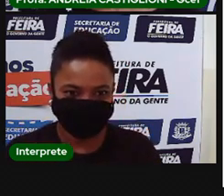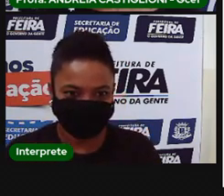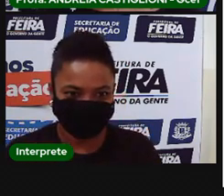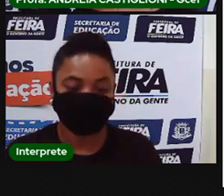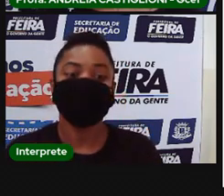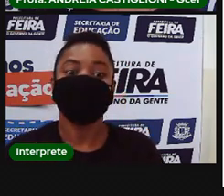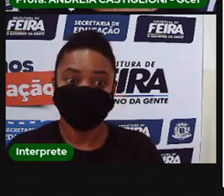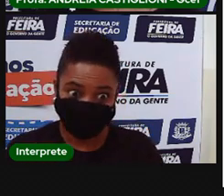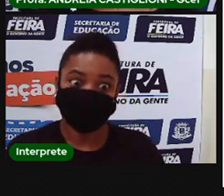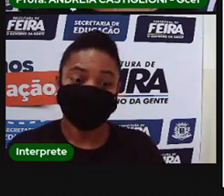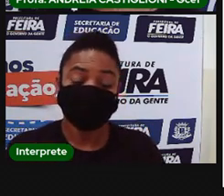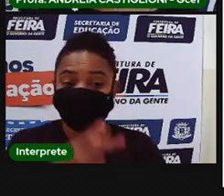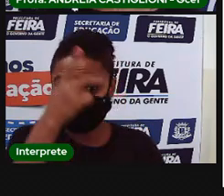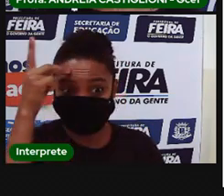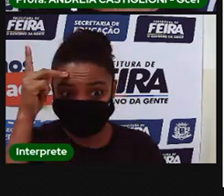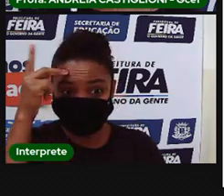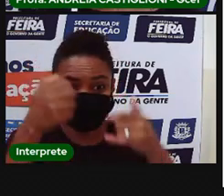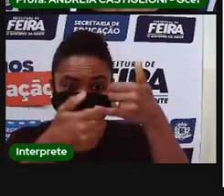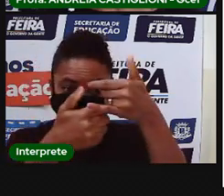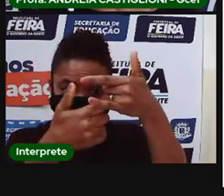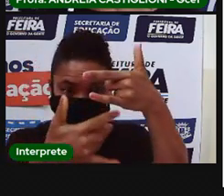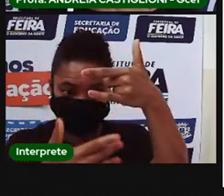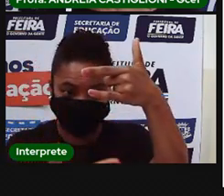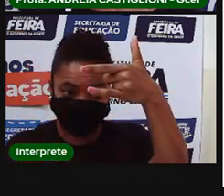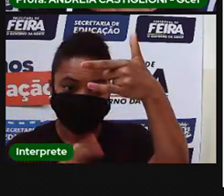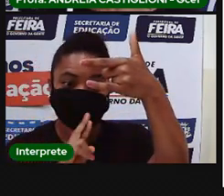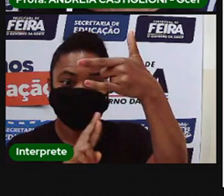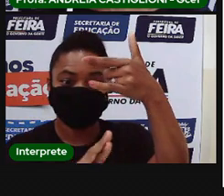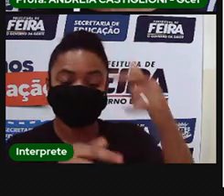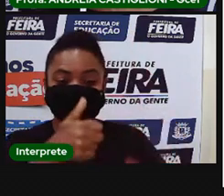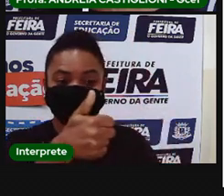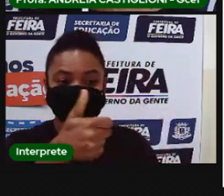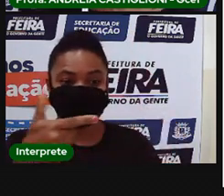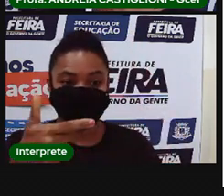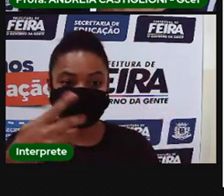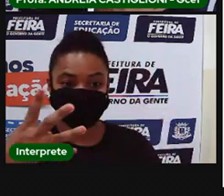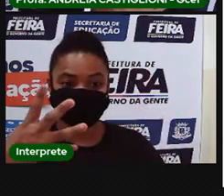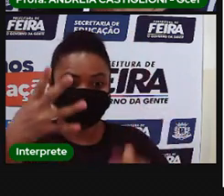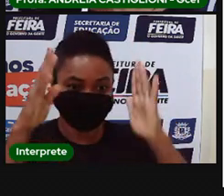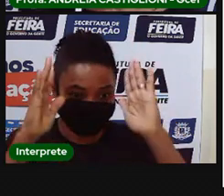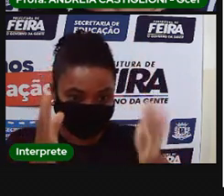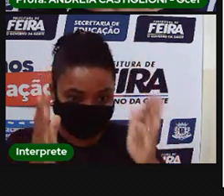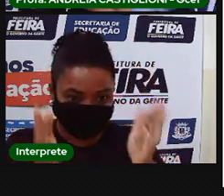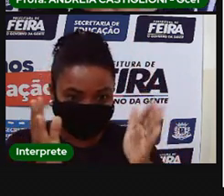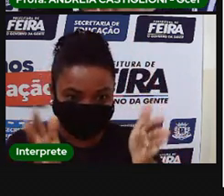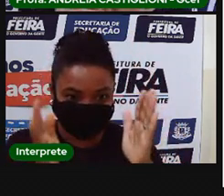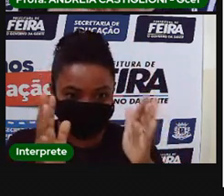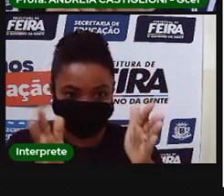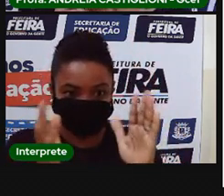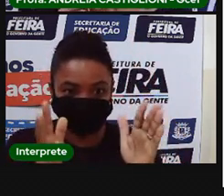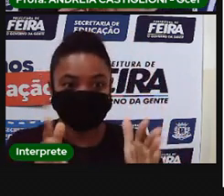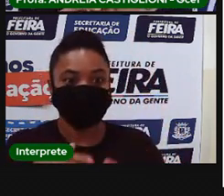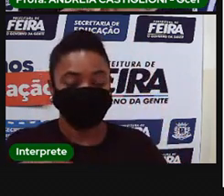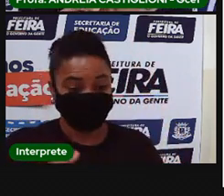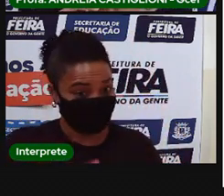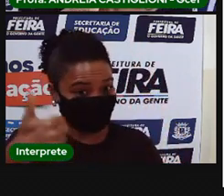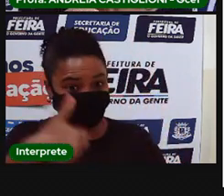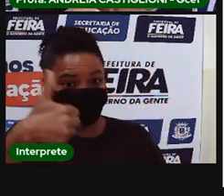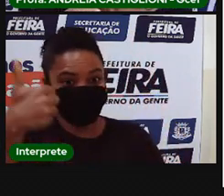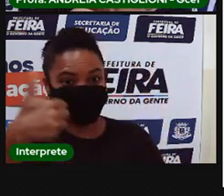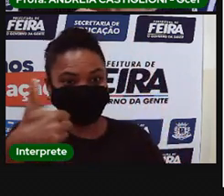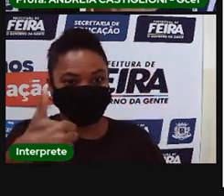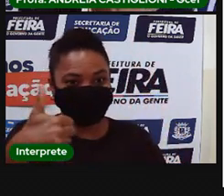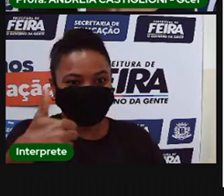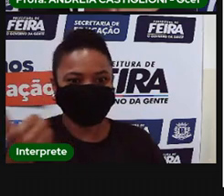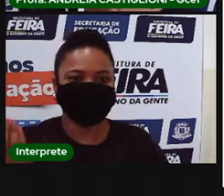Cento e vinte e quatro pessoas já responderam. Bora lá, galera. Vamos lá responder aí, hein? Ó, bota um like aí nesse